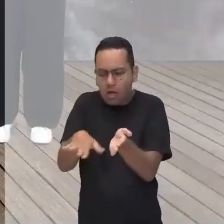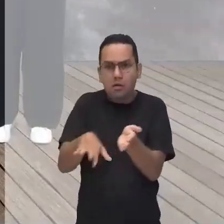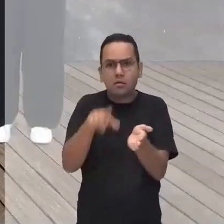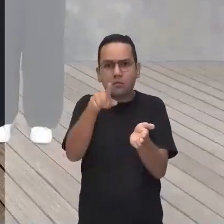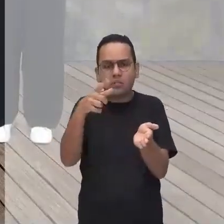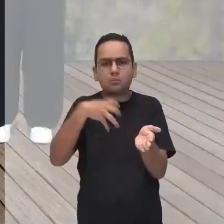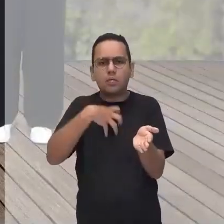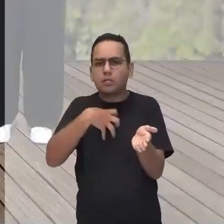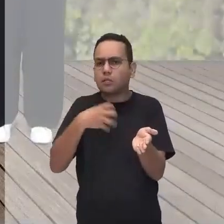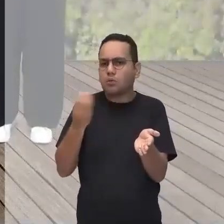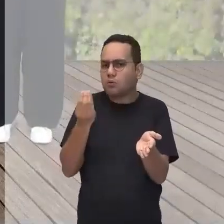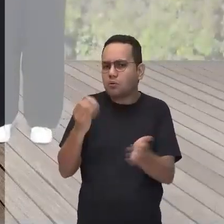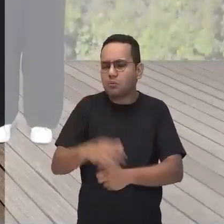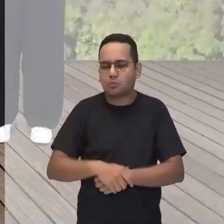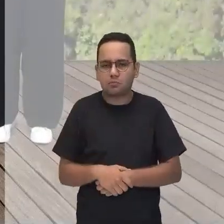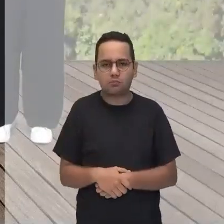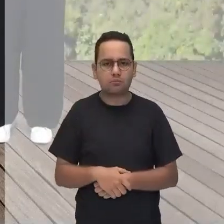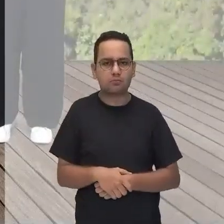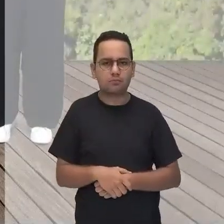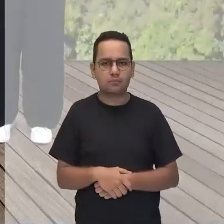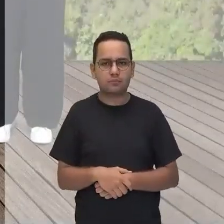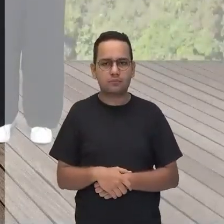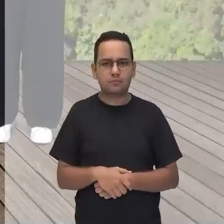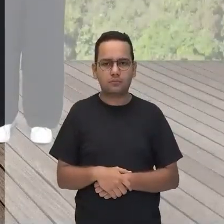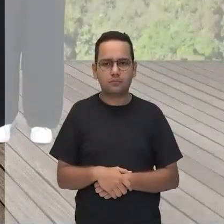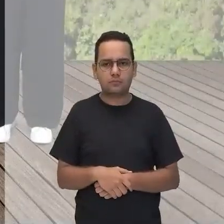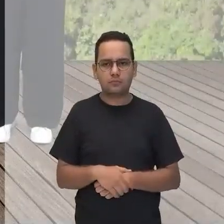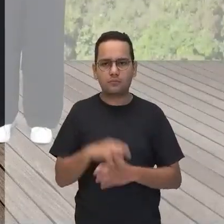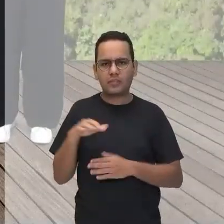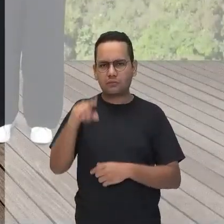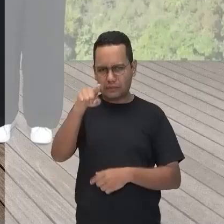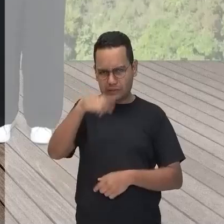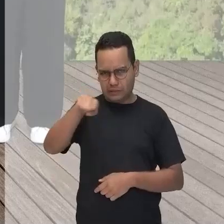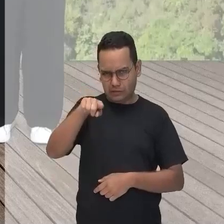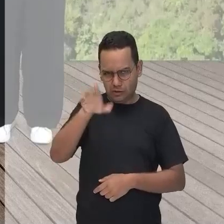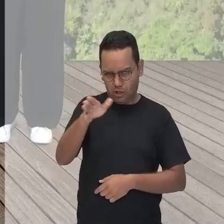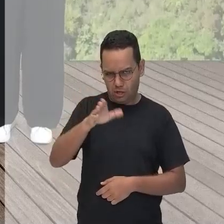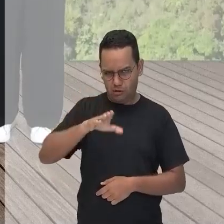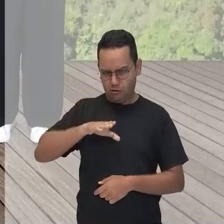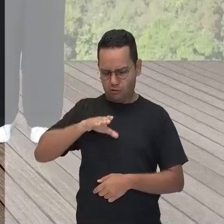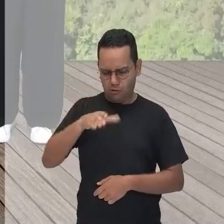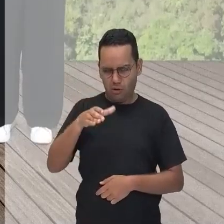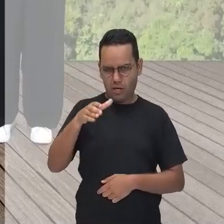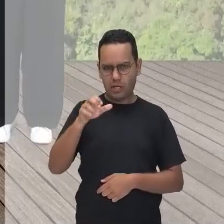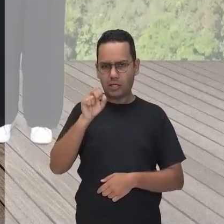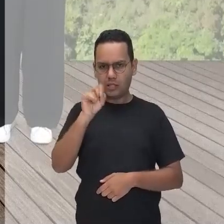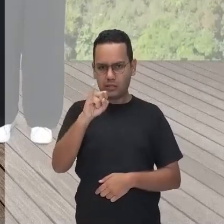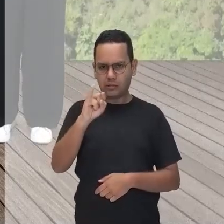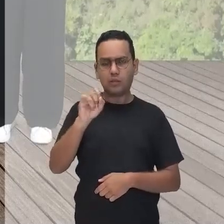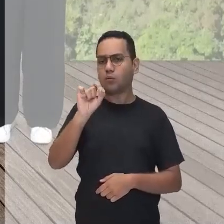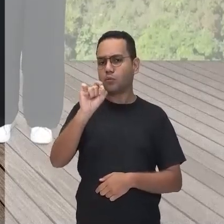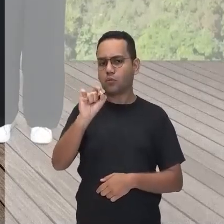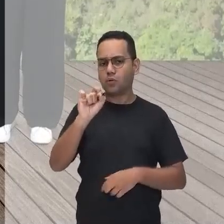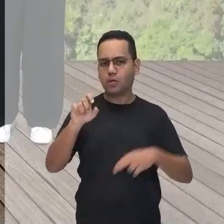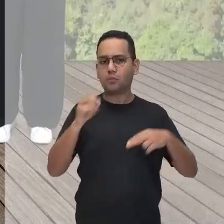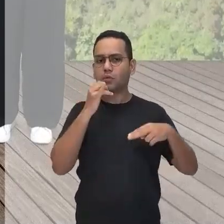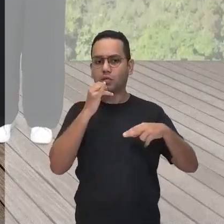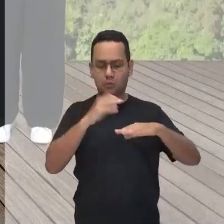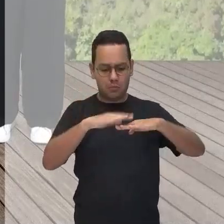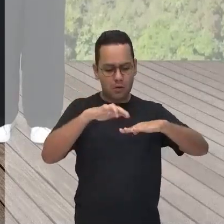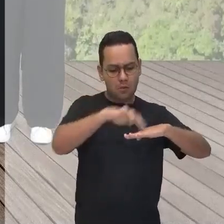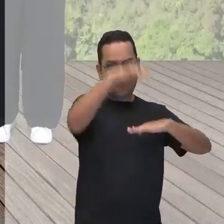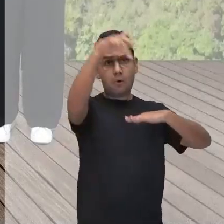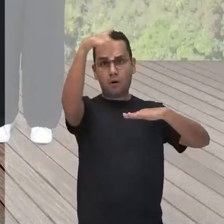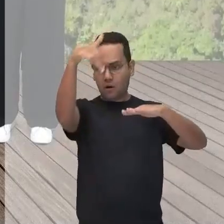se impõem? E vocês já tiveram coragem de pular de uma altura desse tamanho? Deve ser uma